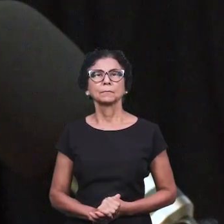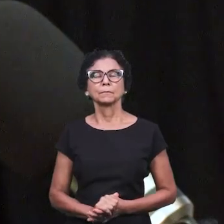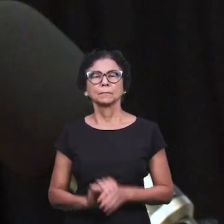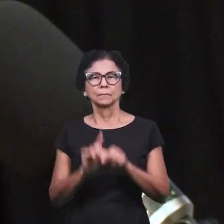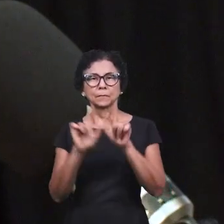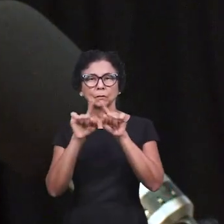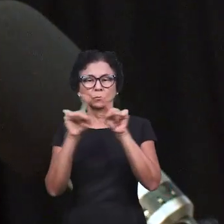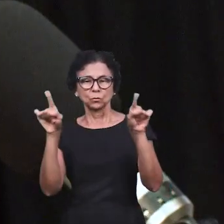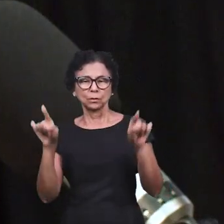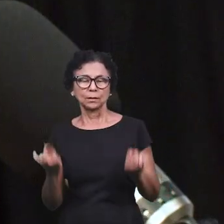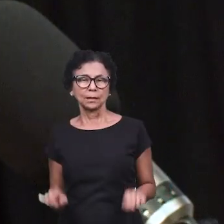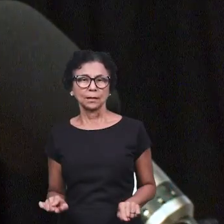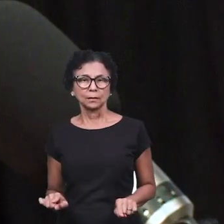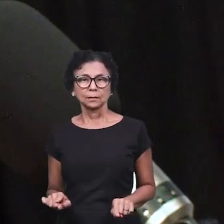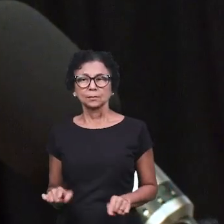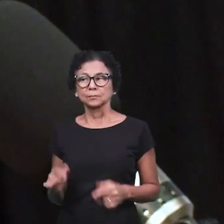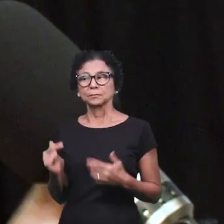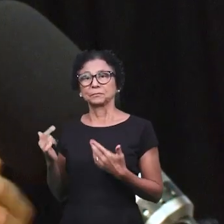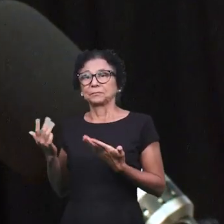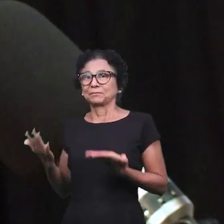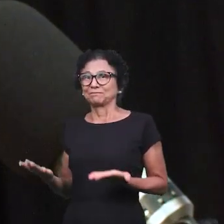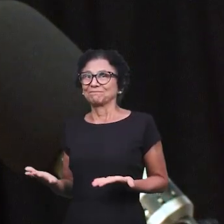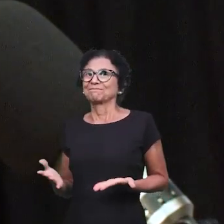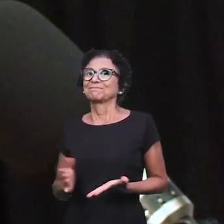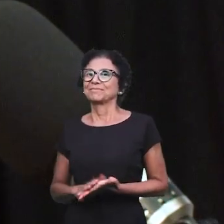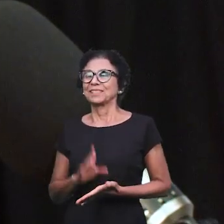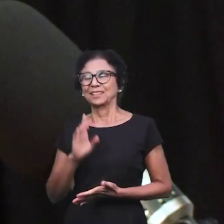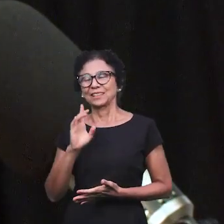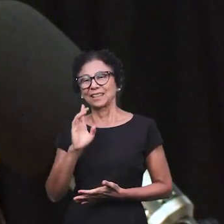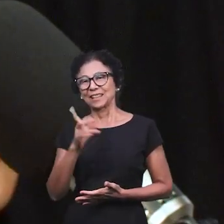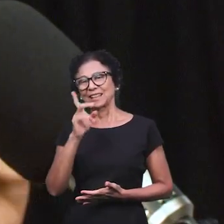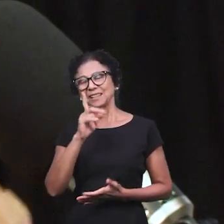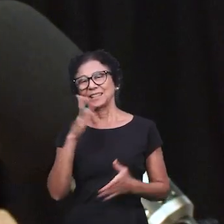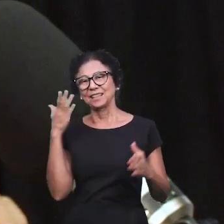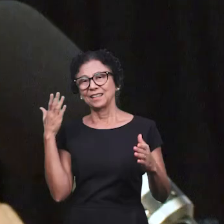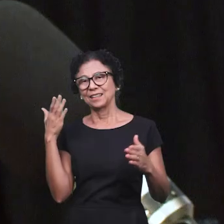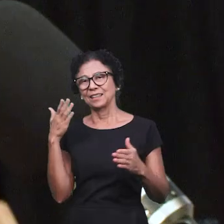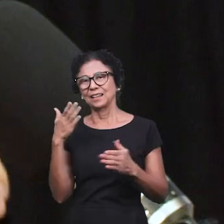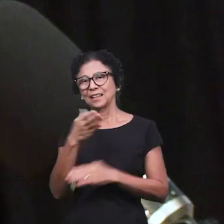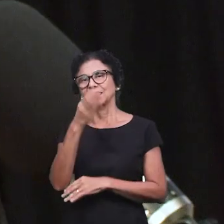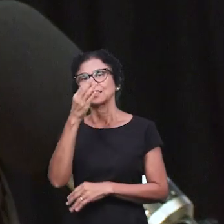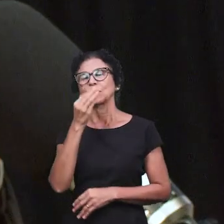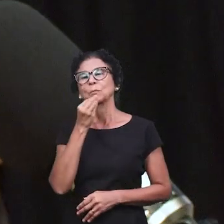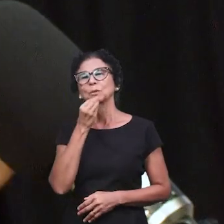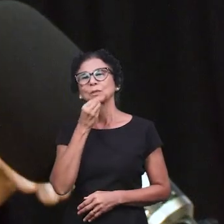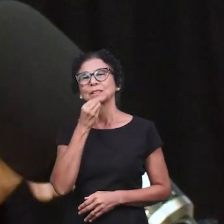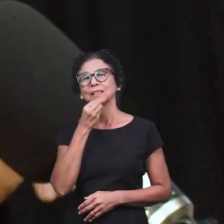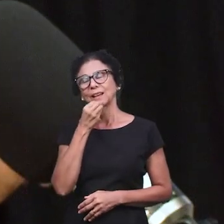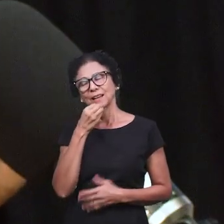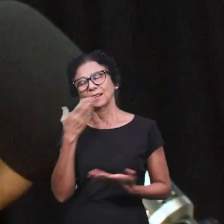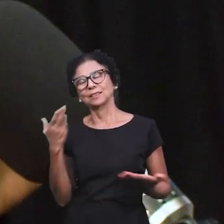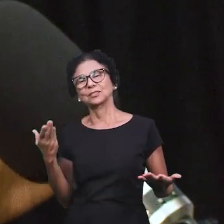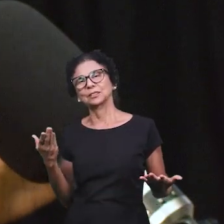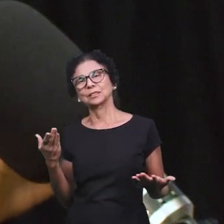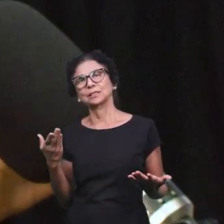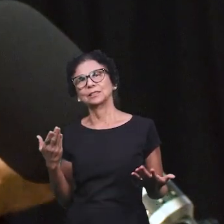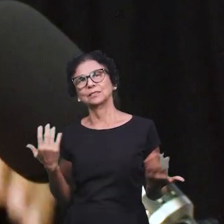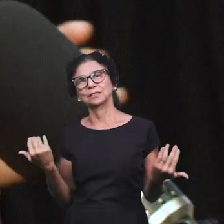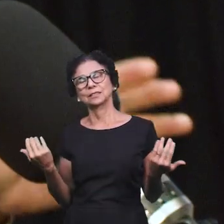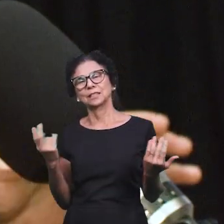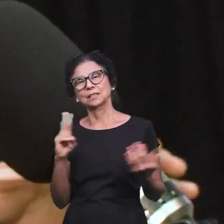momentos, às vezes, assim, mas é nessa hora que você também diferencia, né? Você faz a diferença